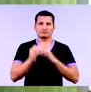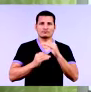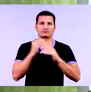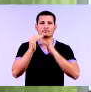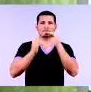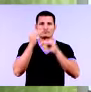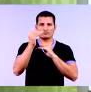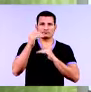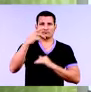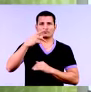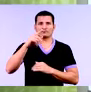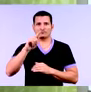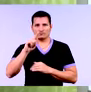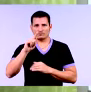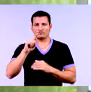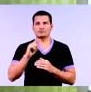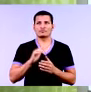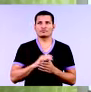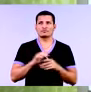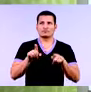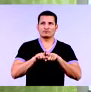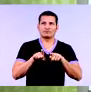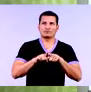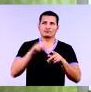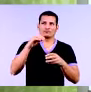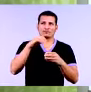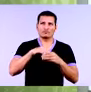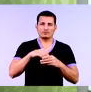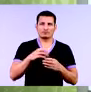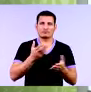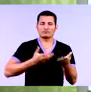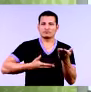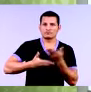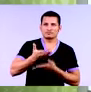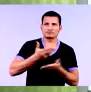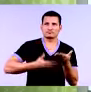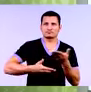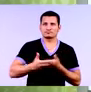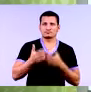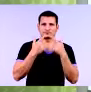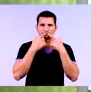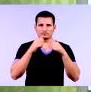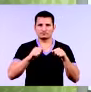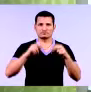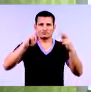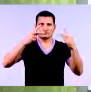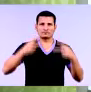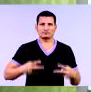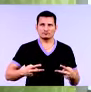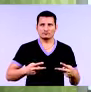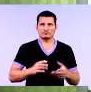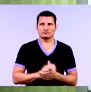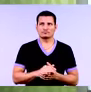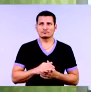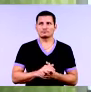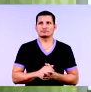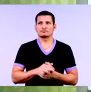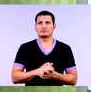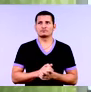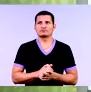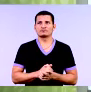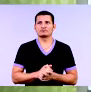das páginas e também dentro da interação da linguagem HTML, da mesma forma que vocês